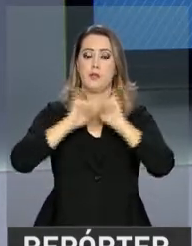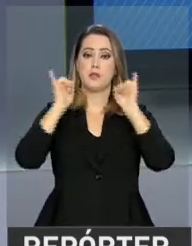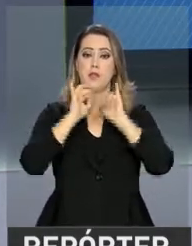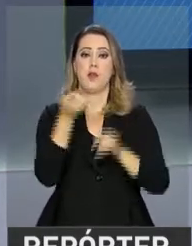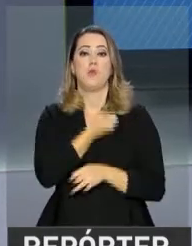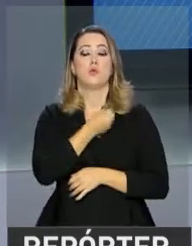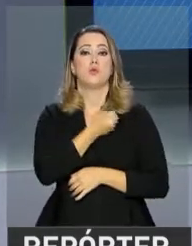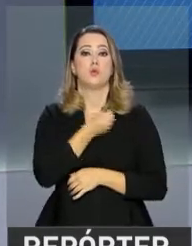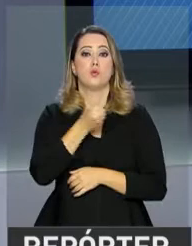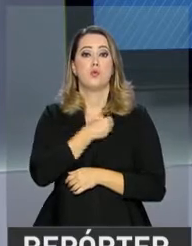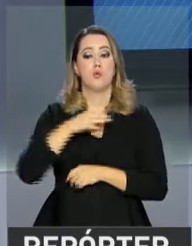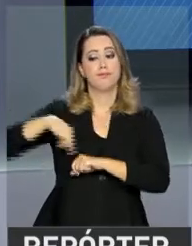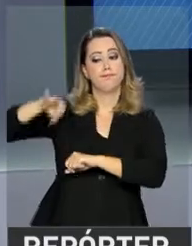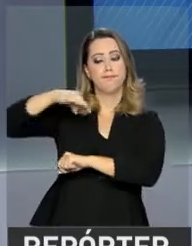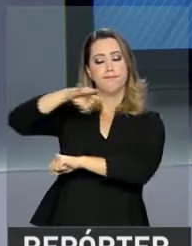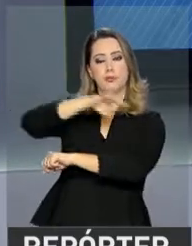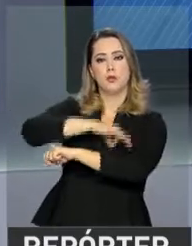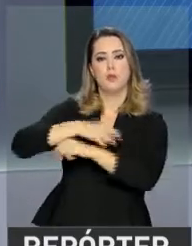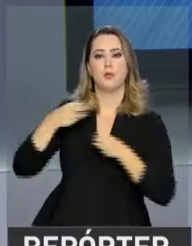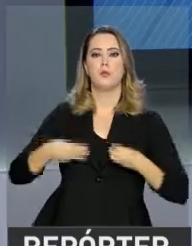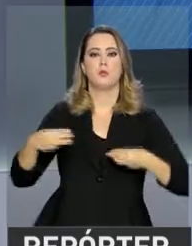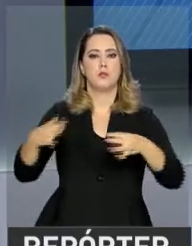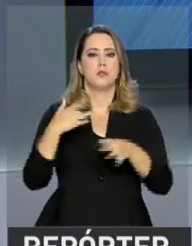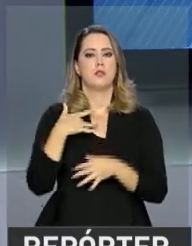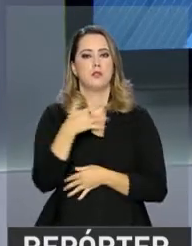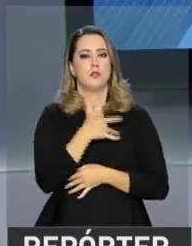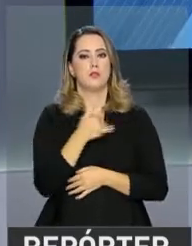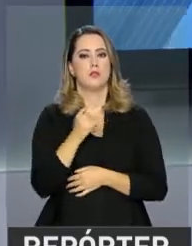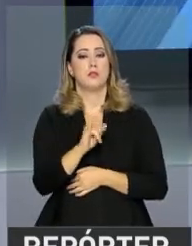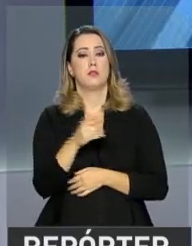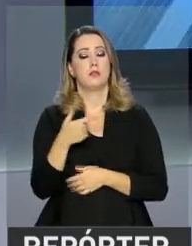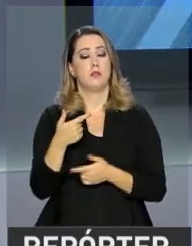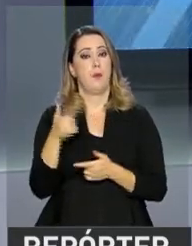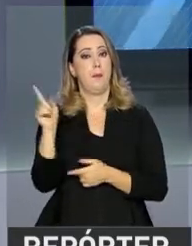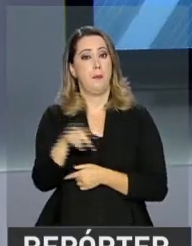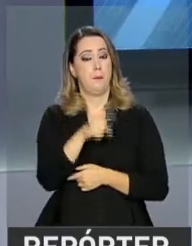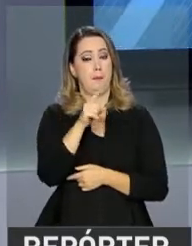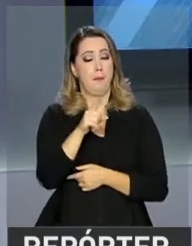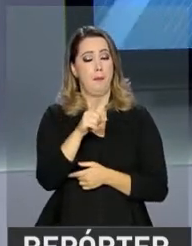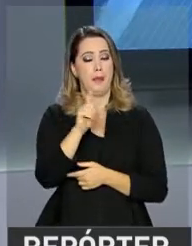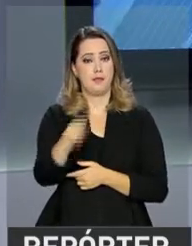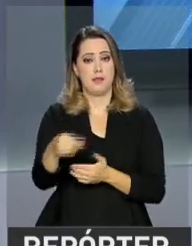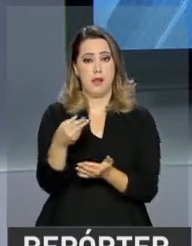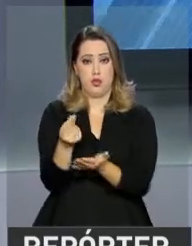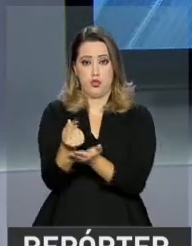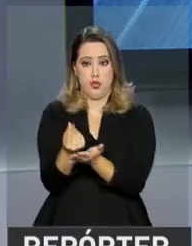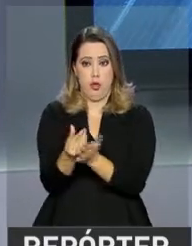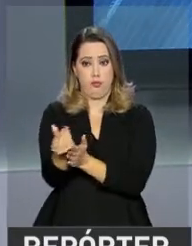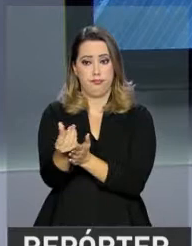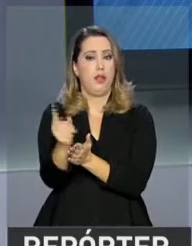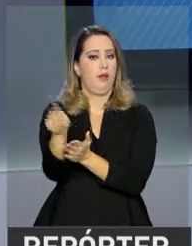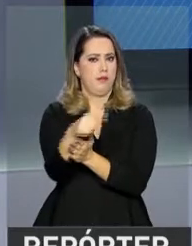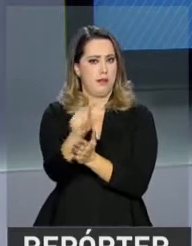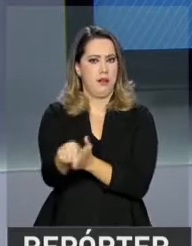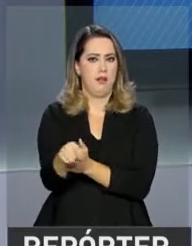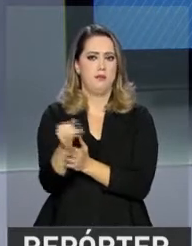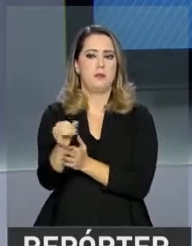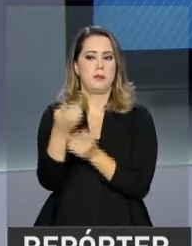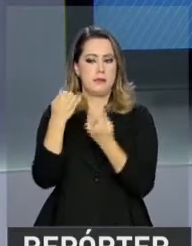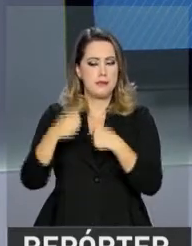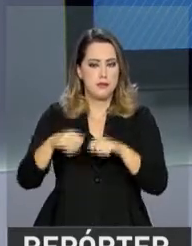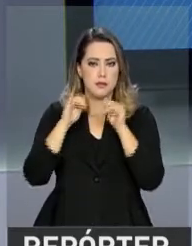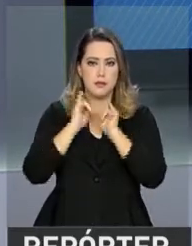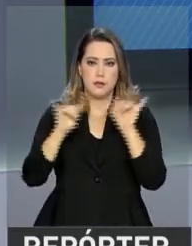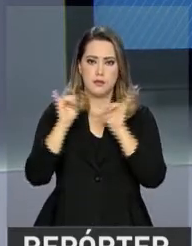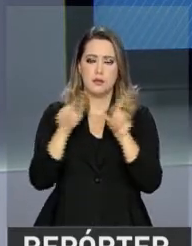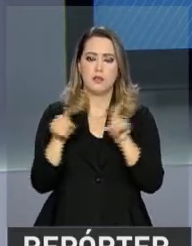dados de infestação para o ministério da saúde sob pena de perderem verbas barros também ressaltou a importância de ampliar a liberdade